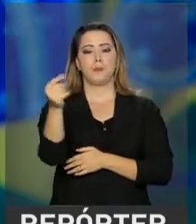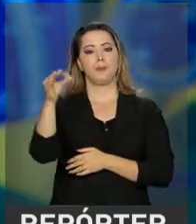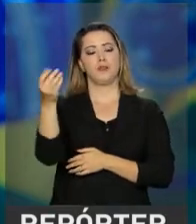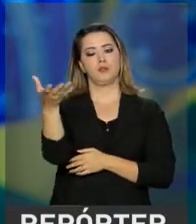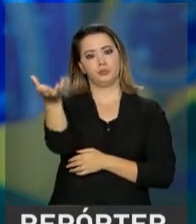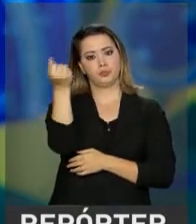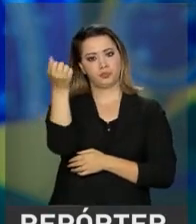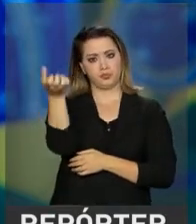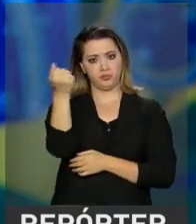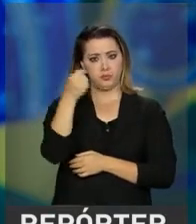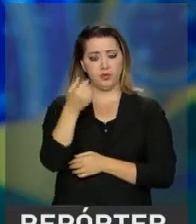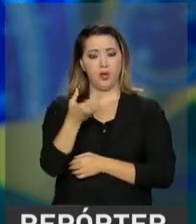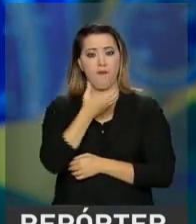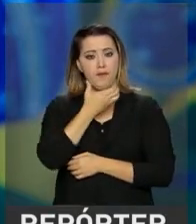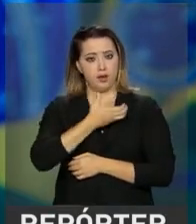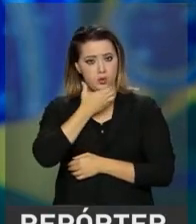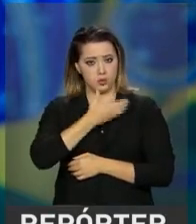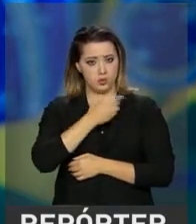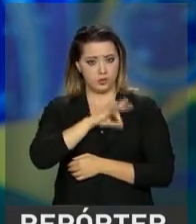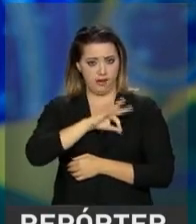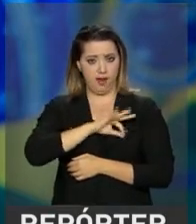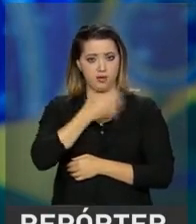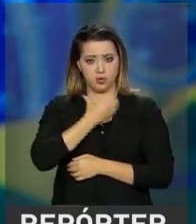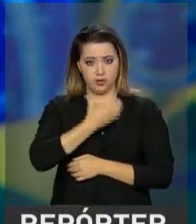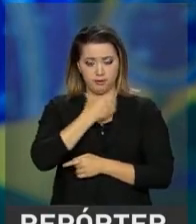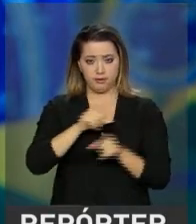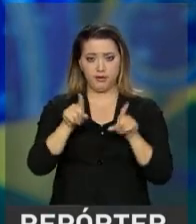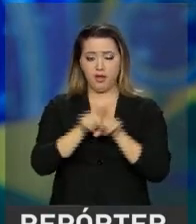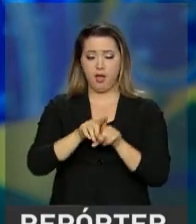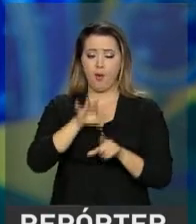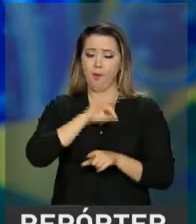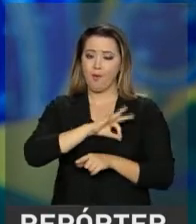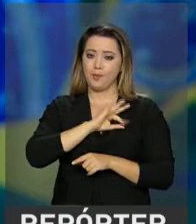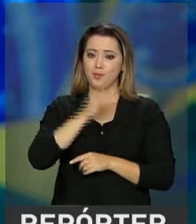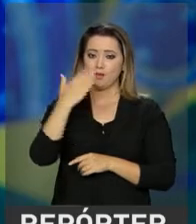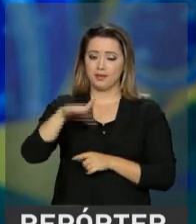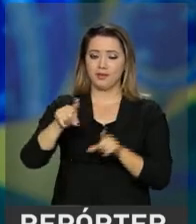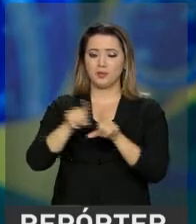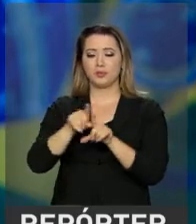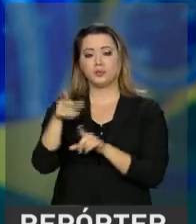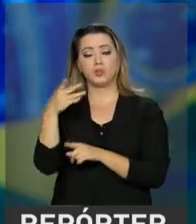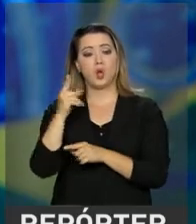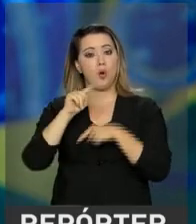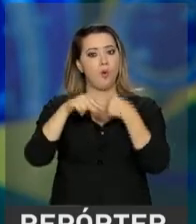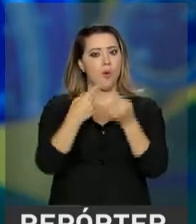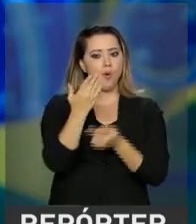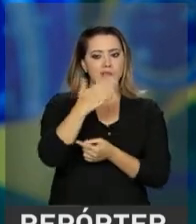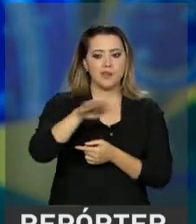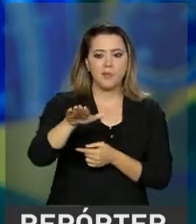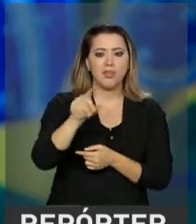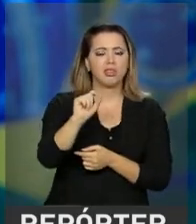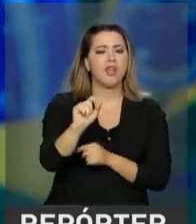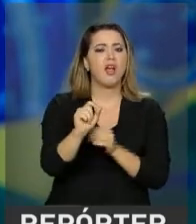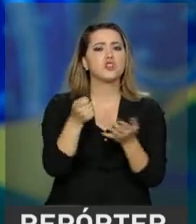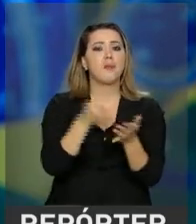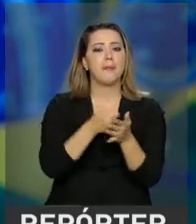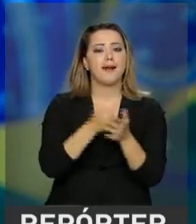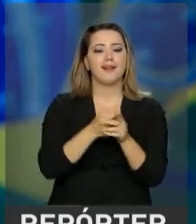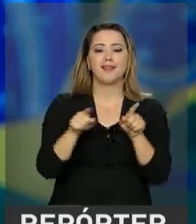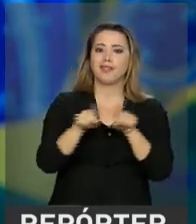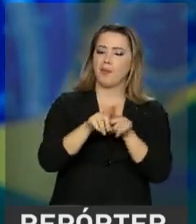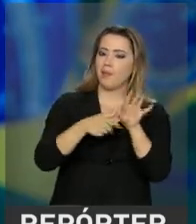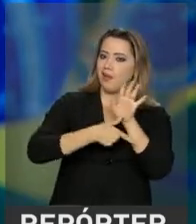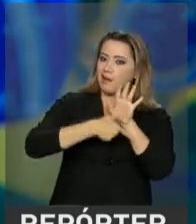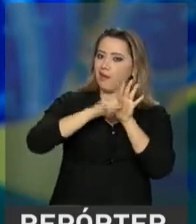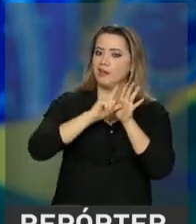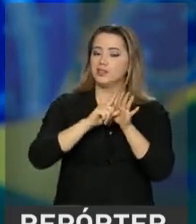13º salário dos aposentados e dos pensionistas do inss ea outra metade será paga também por